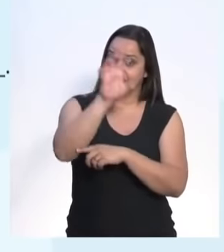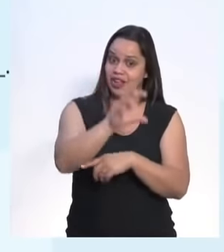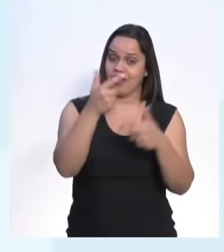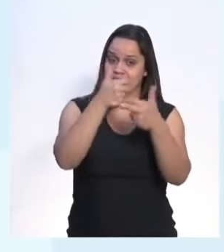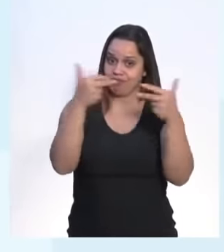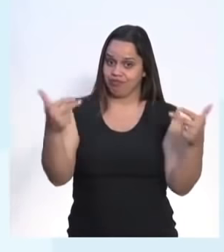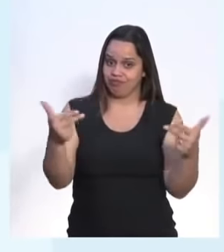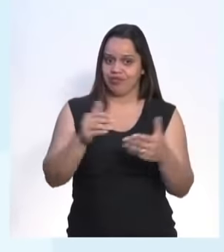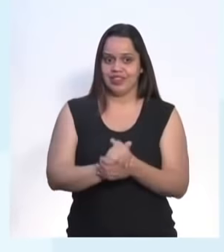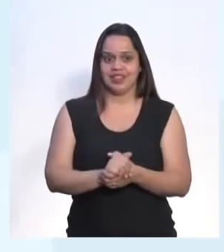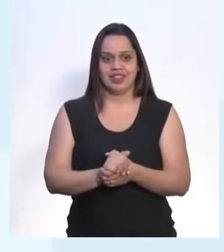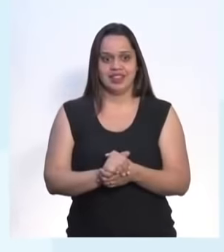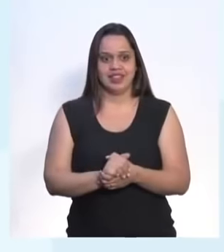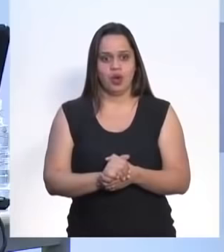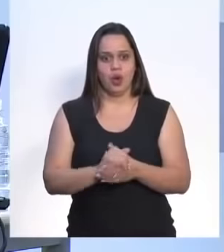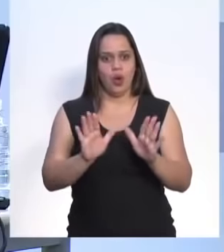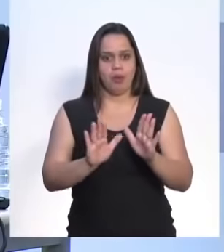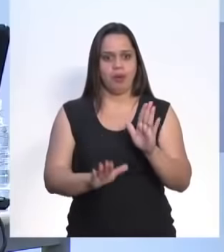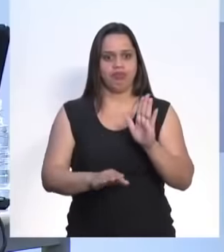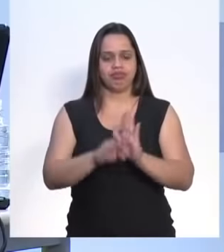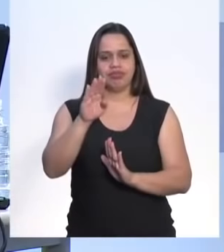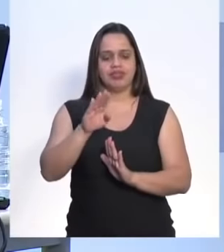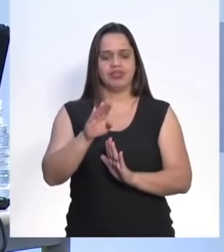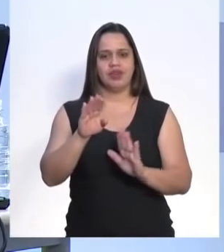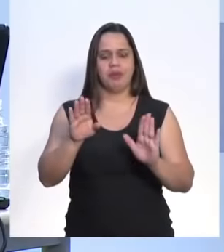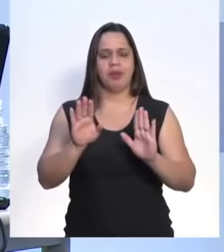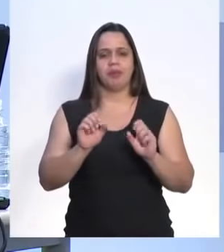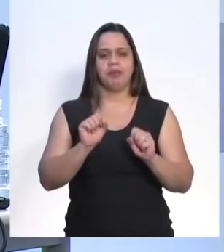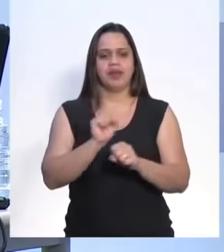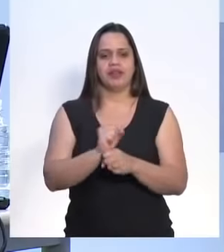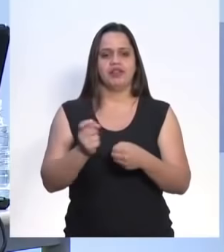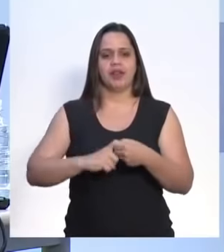Agora, opa, passei muito.